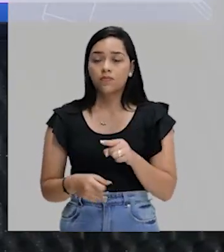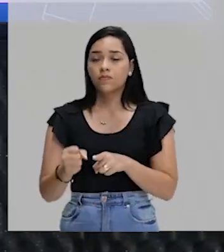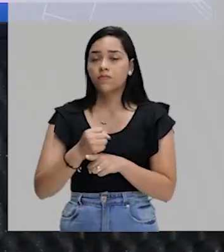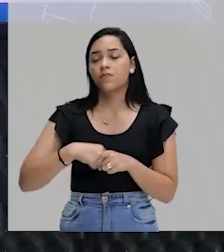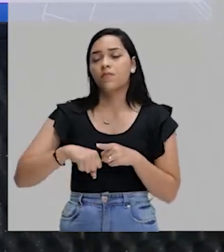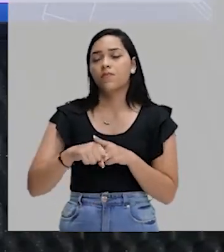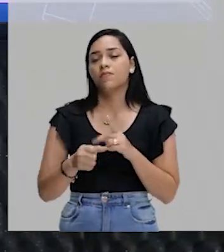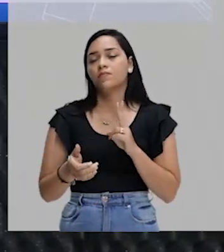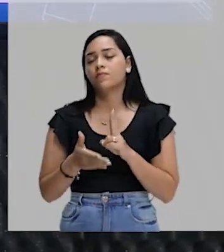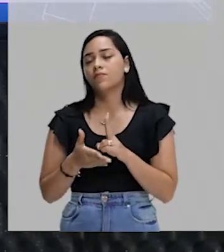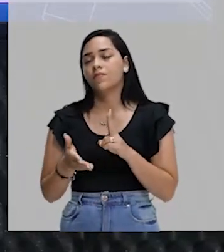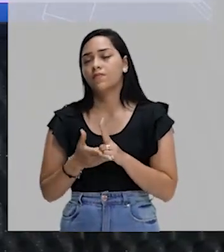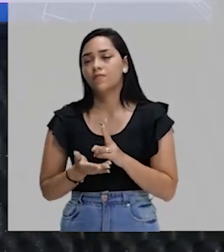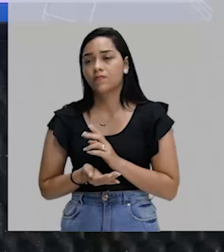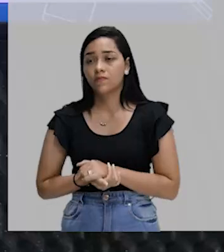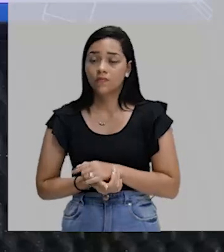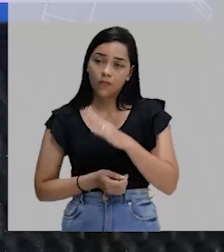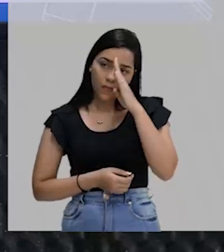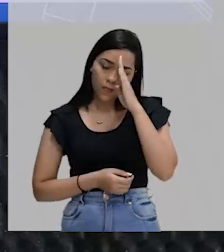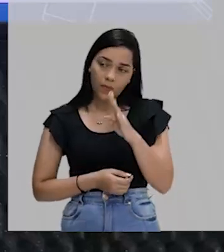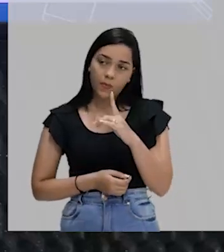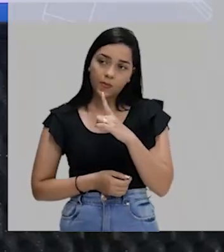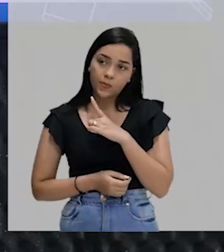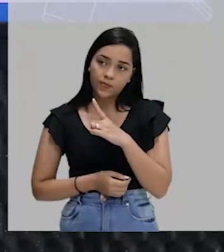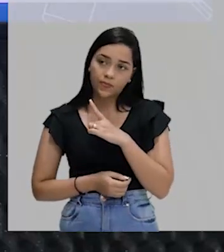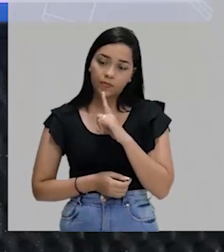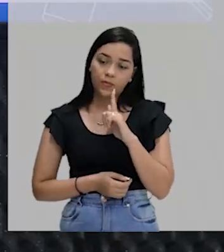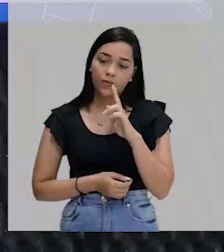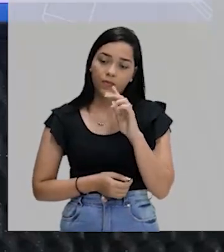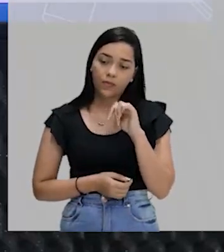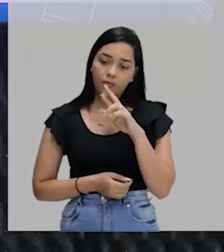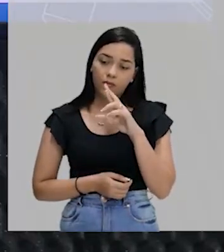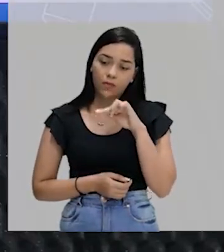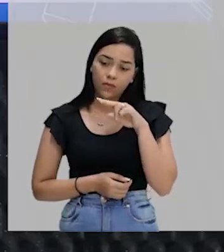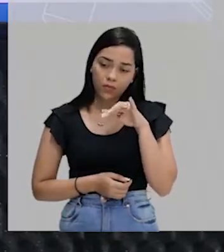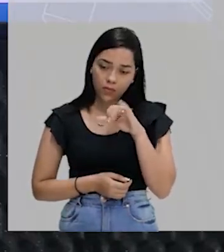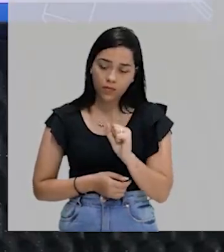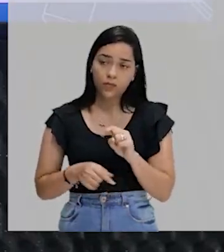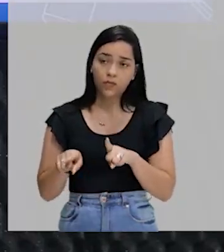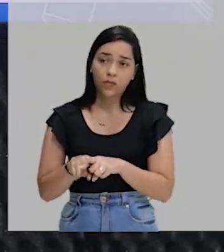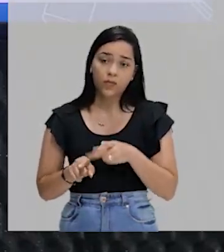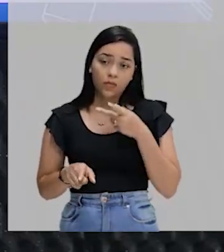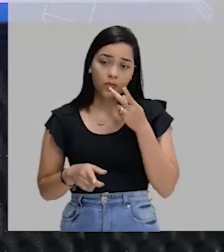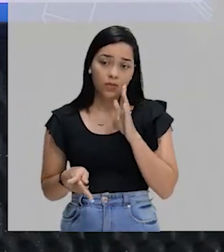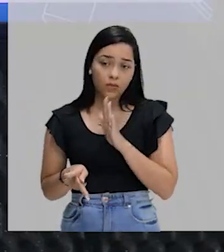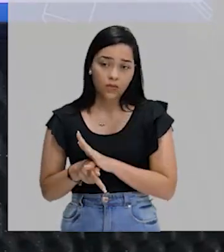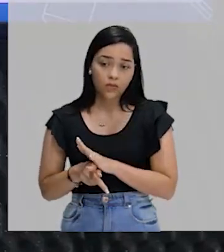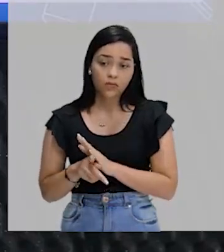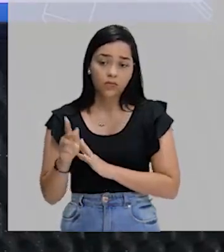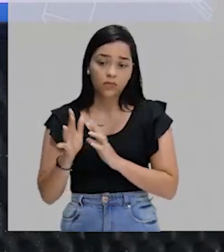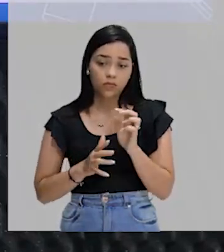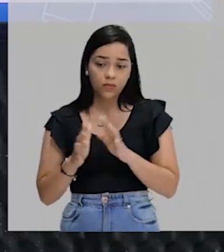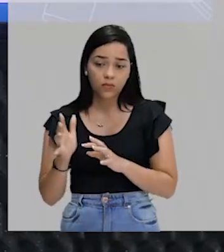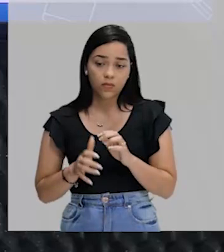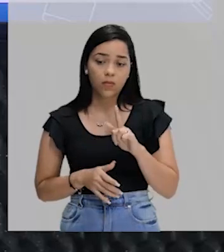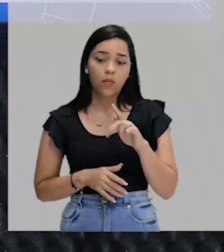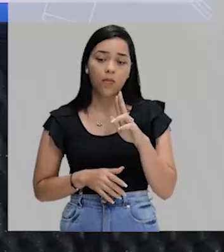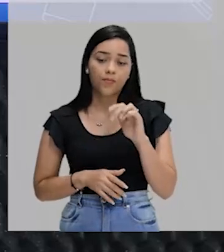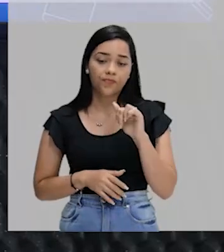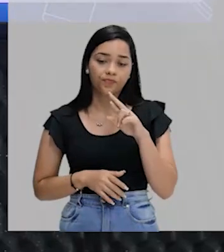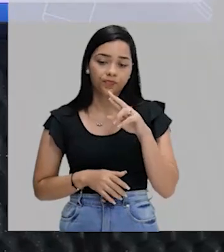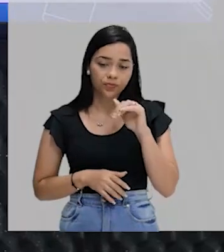sociedades indígenas, principalmente as sociedades guaranis. Então, falar da Guerra Guaranítica é falar dos